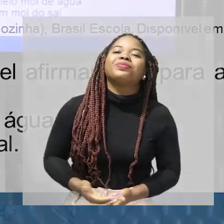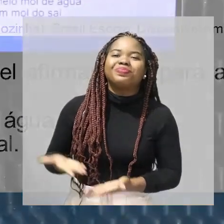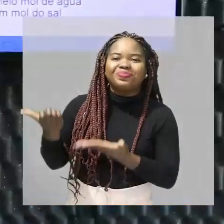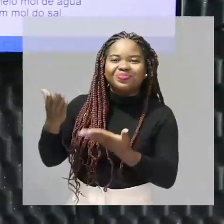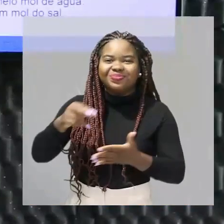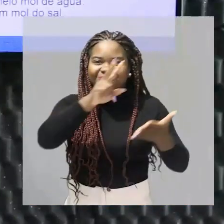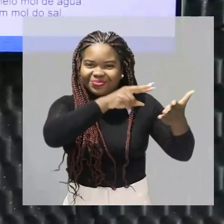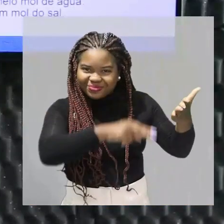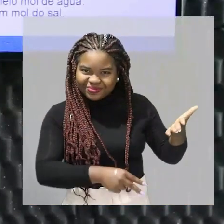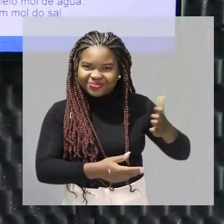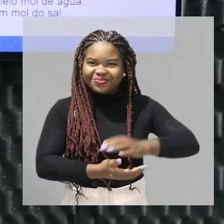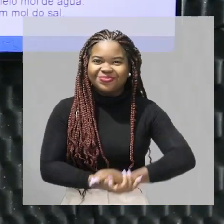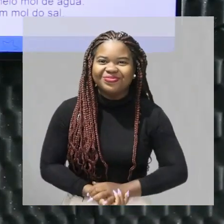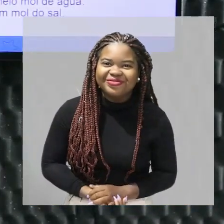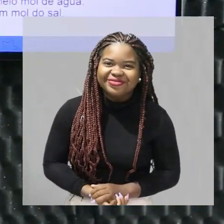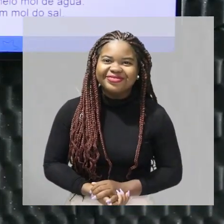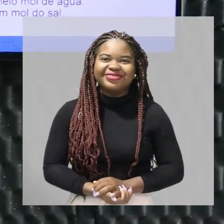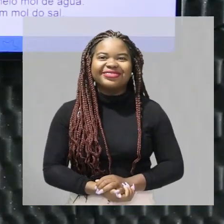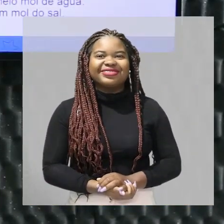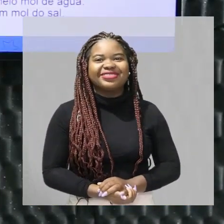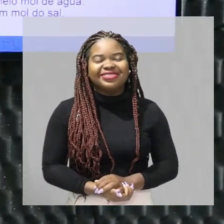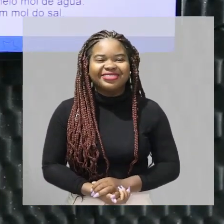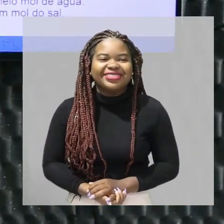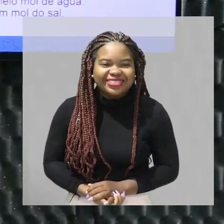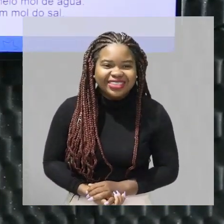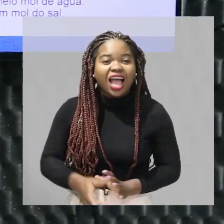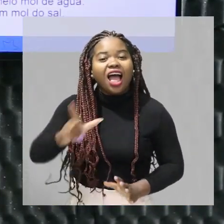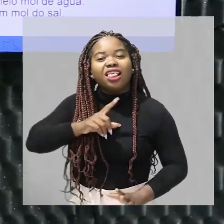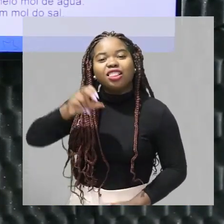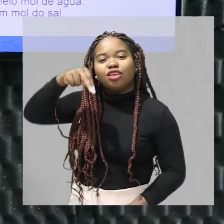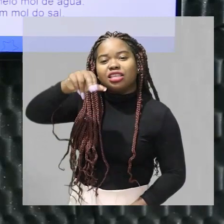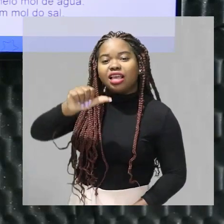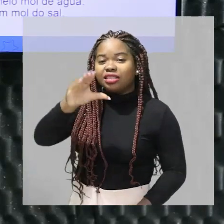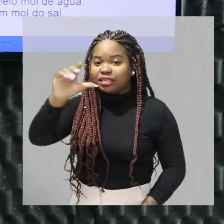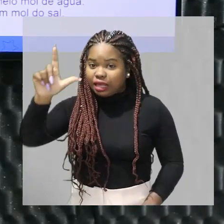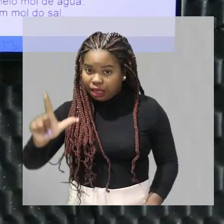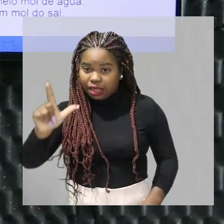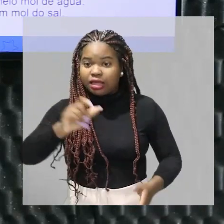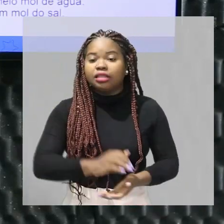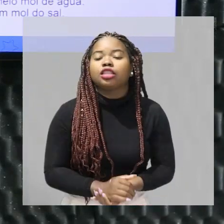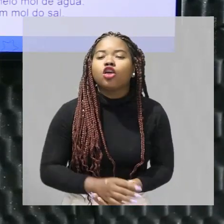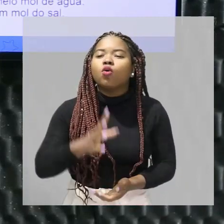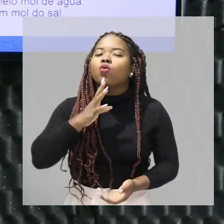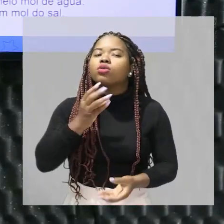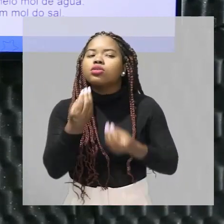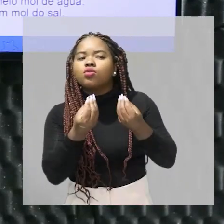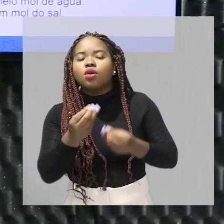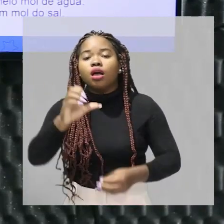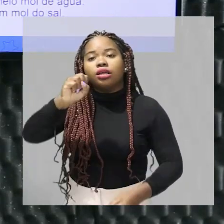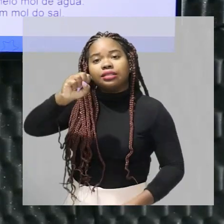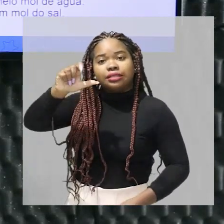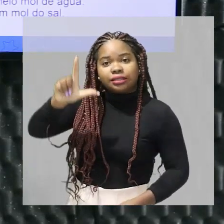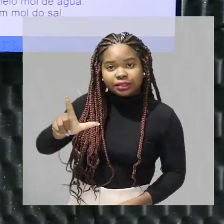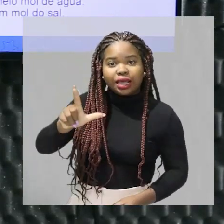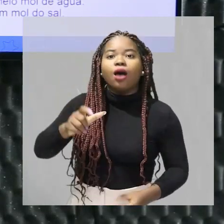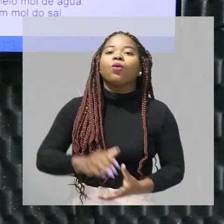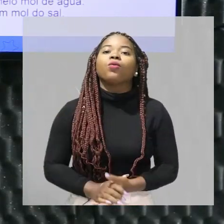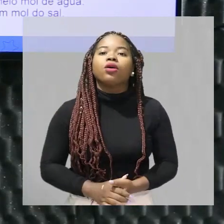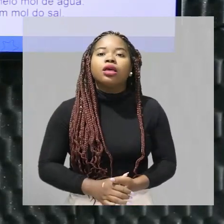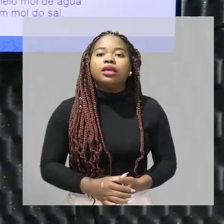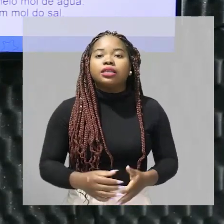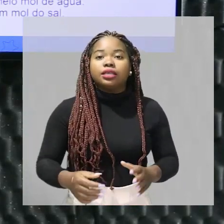só. O cloreto de sódio, né, o NaCl, comumente conhecido como sal de cozinha,